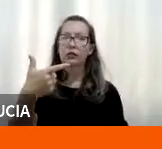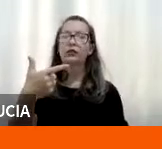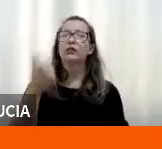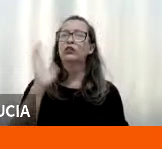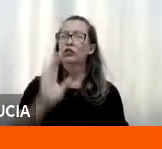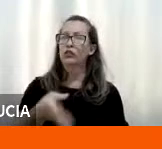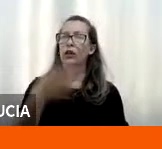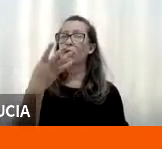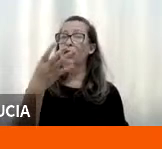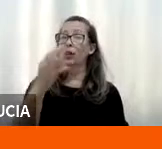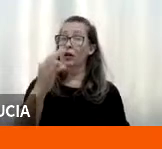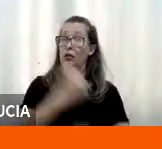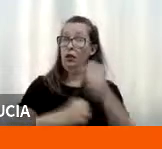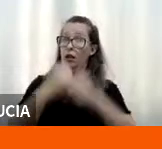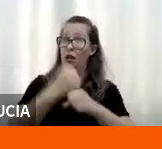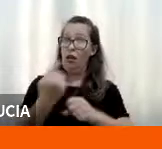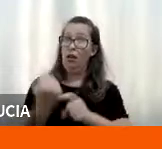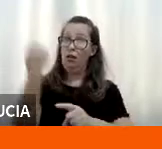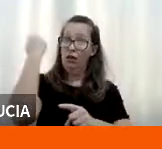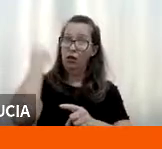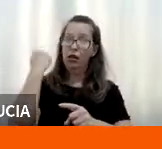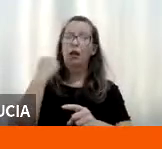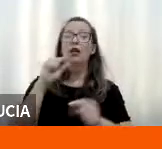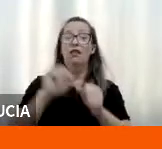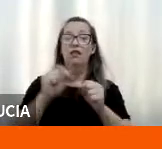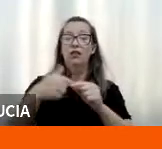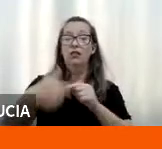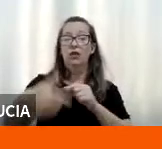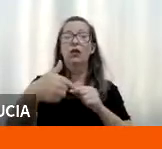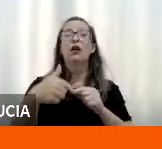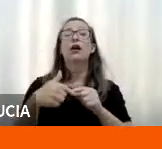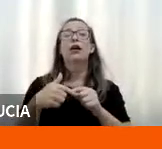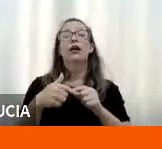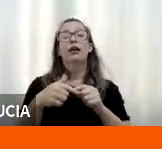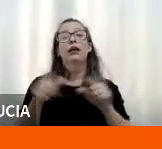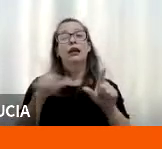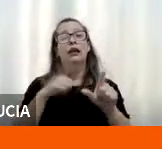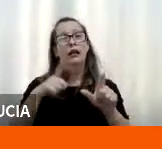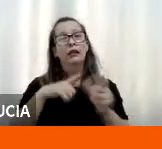40 anos atrás, completa no próximo ano, com publicações